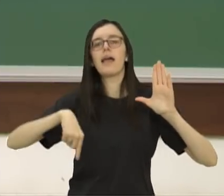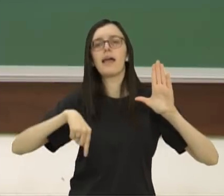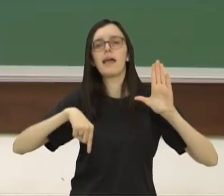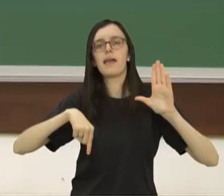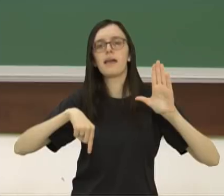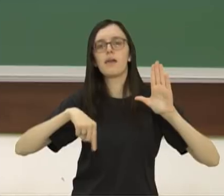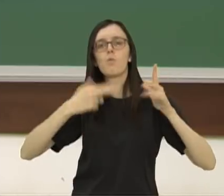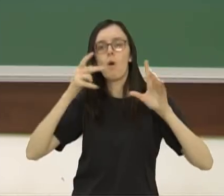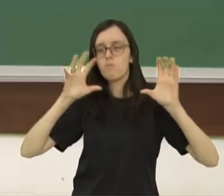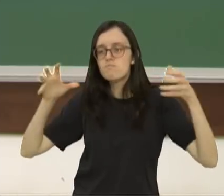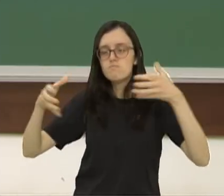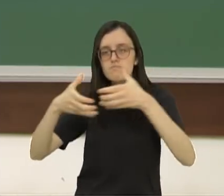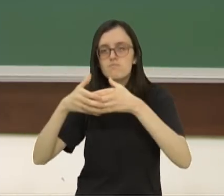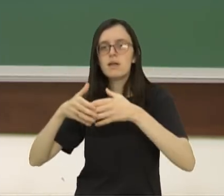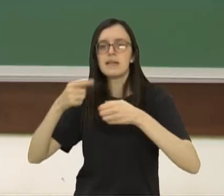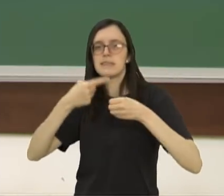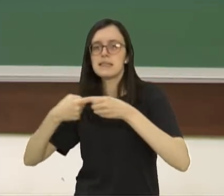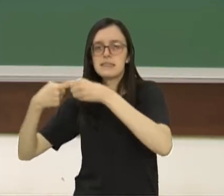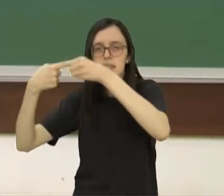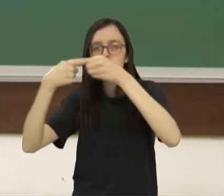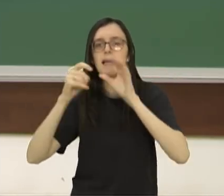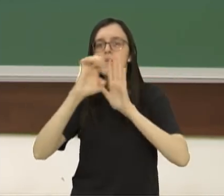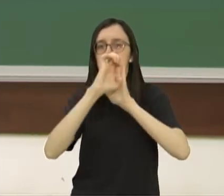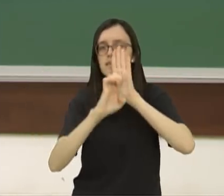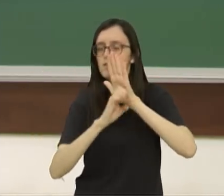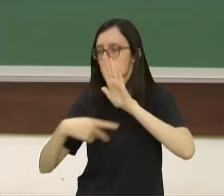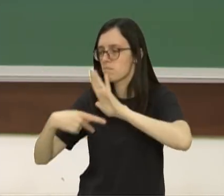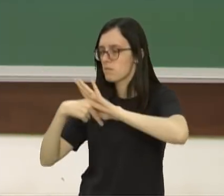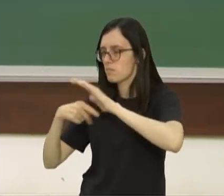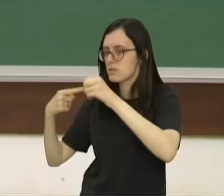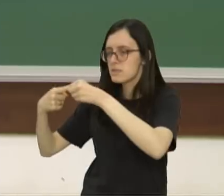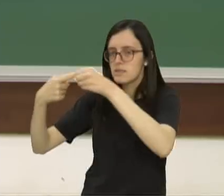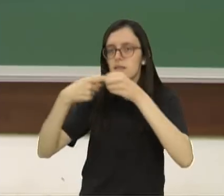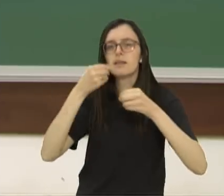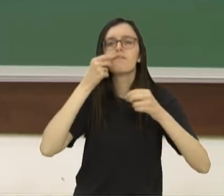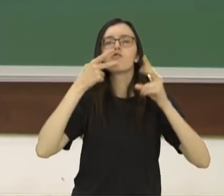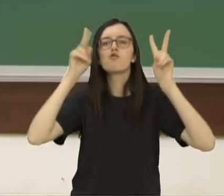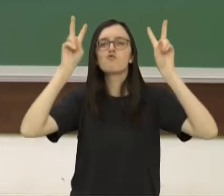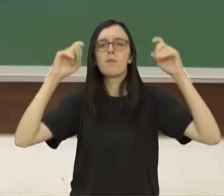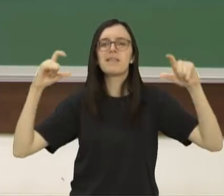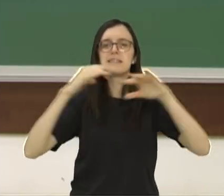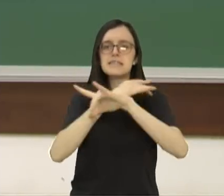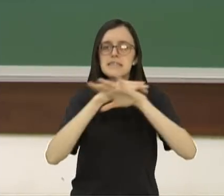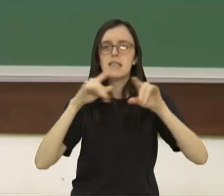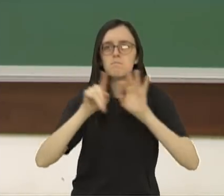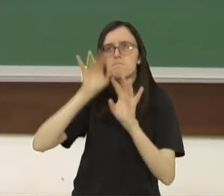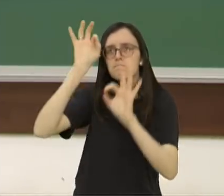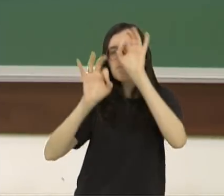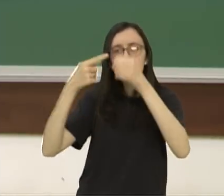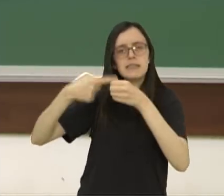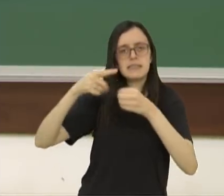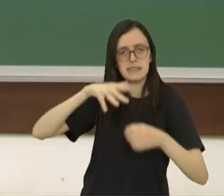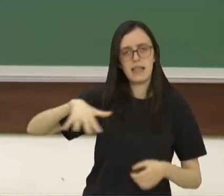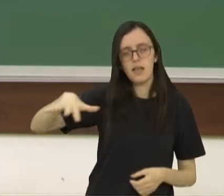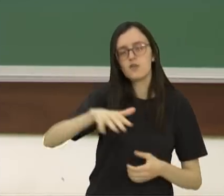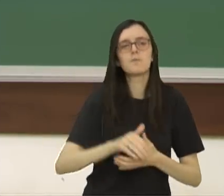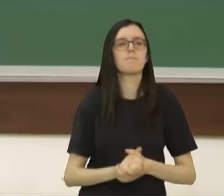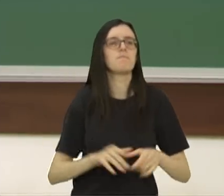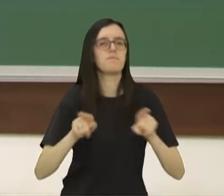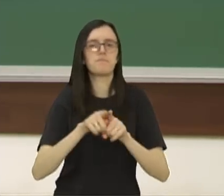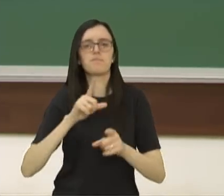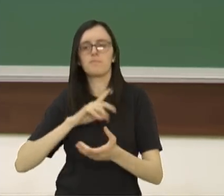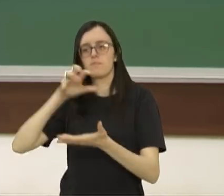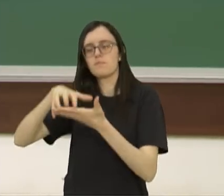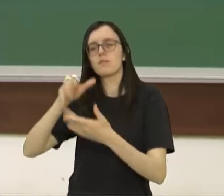das Cidades e os estatutos das cidades que trabalham a questão da urbanização e do planejamento urbano das cidades. E a